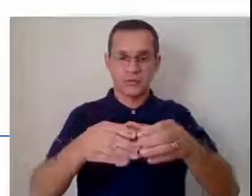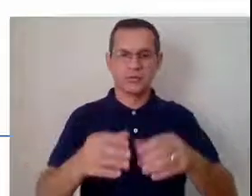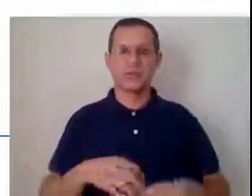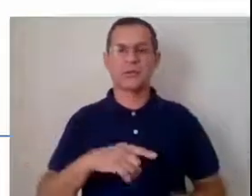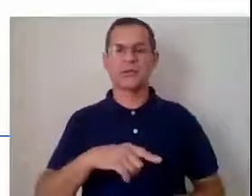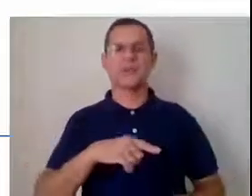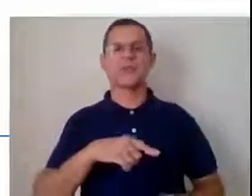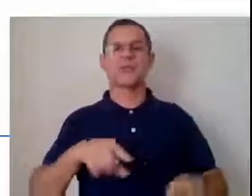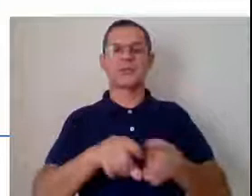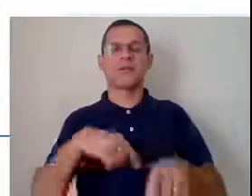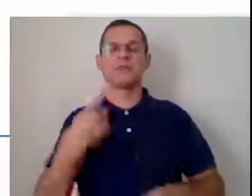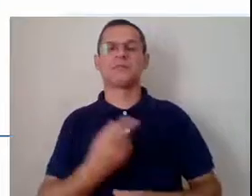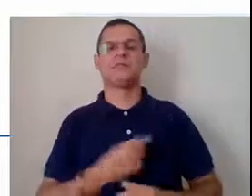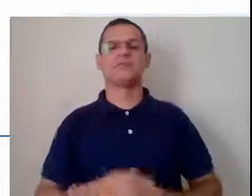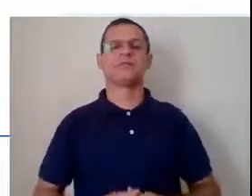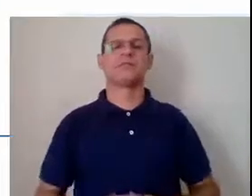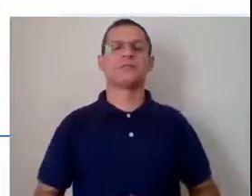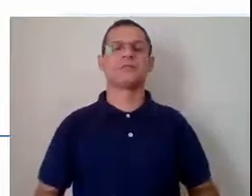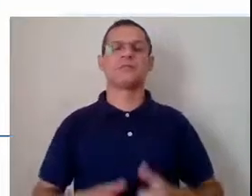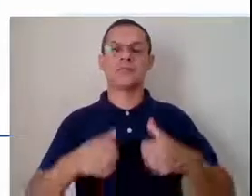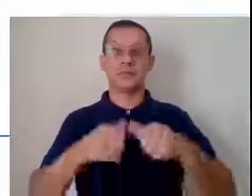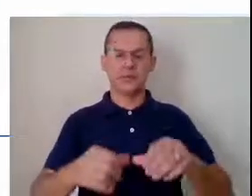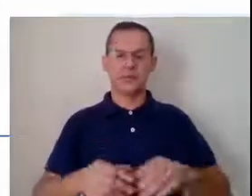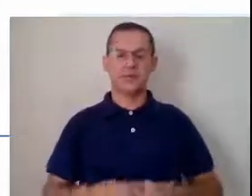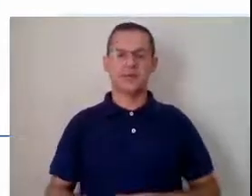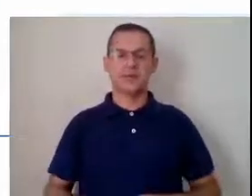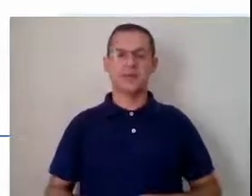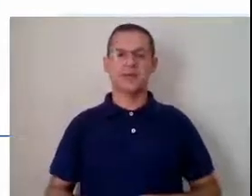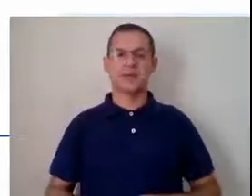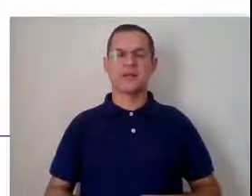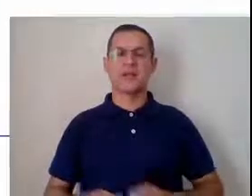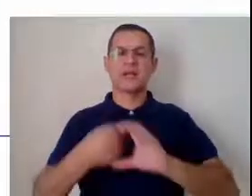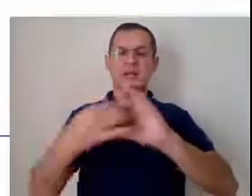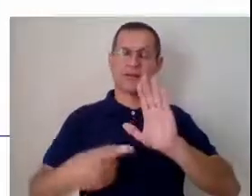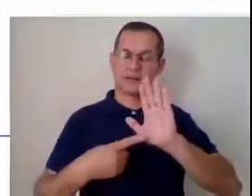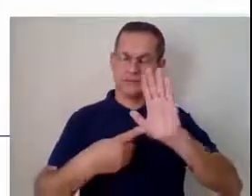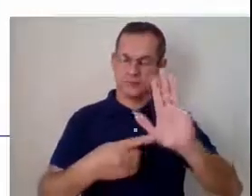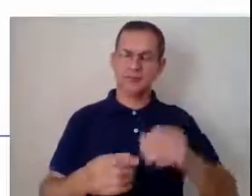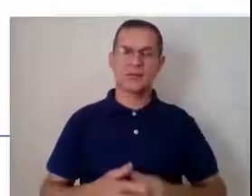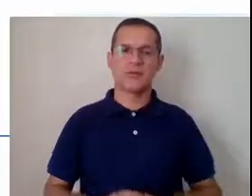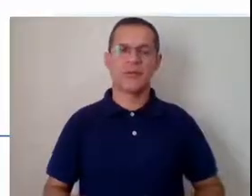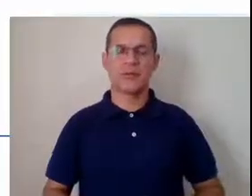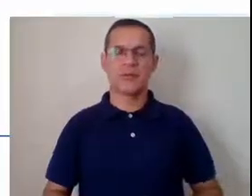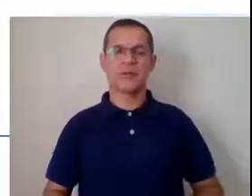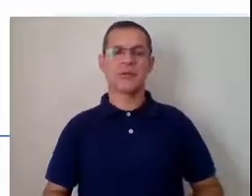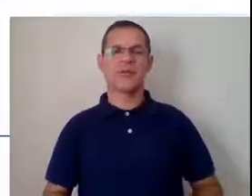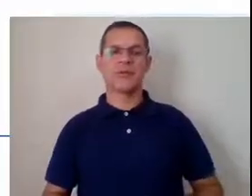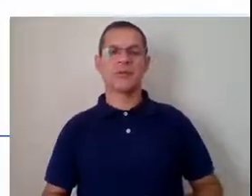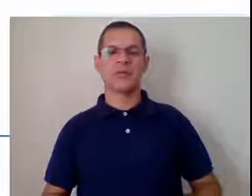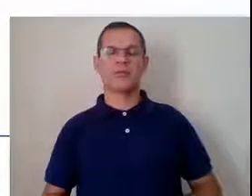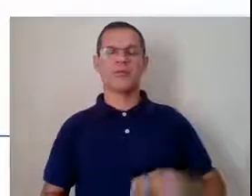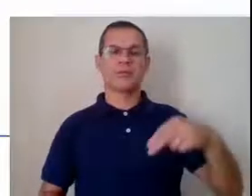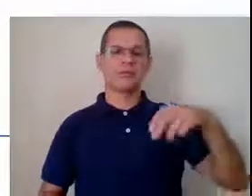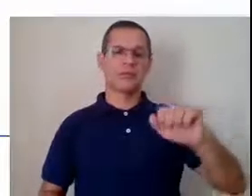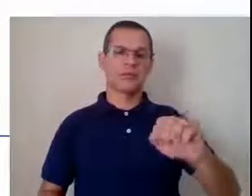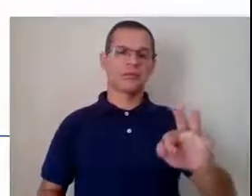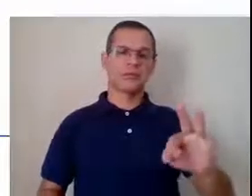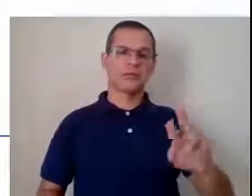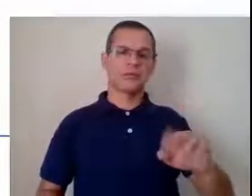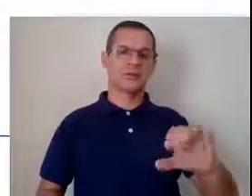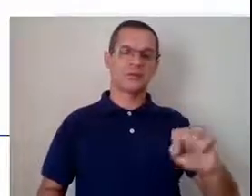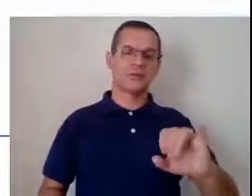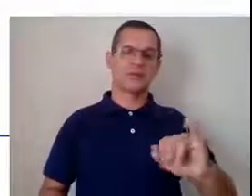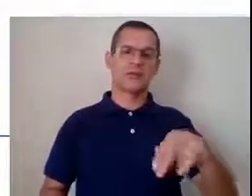nós também temos essa forma de representação, os naturais, os inteiros,